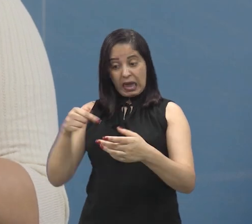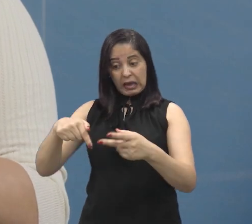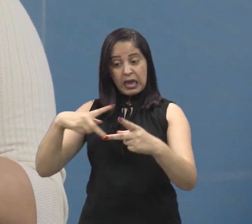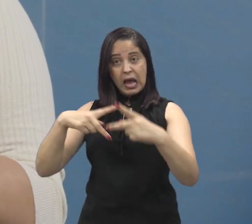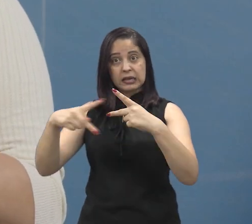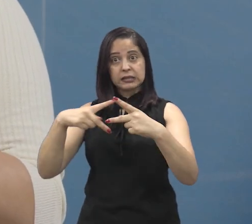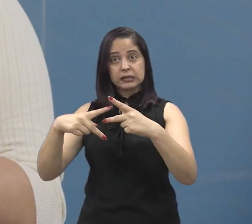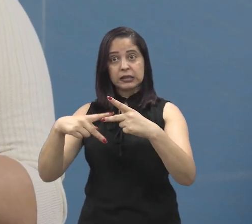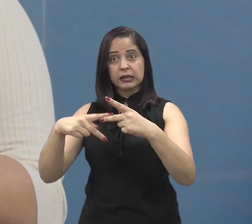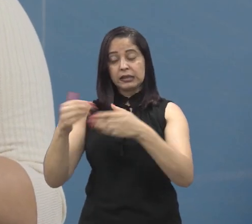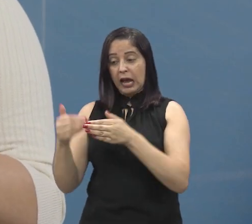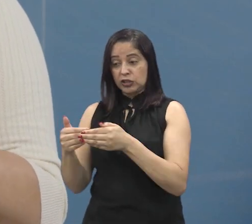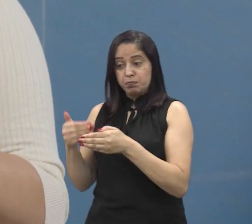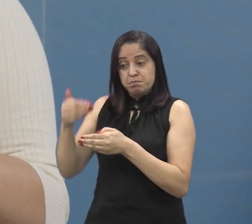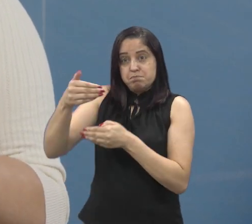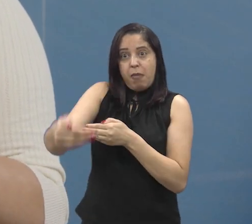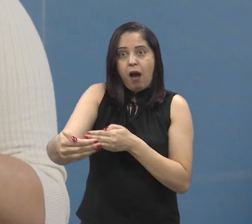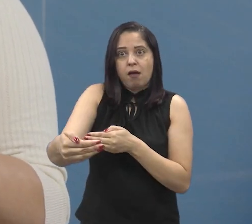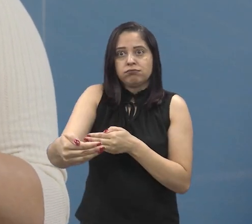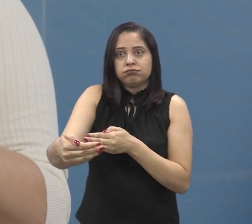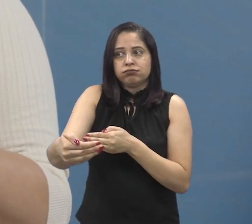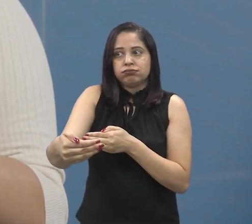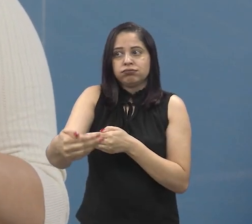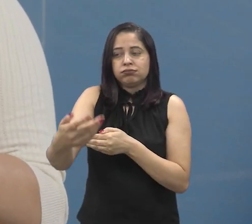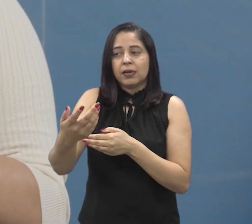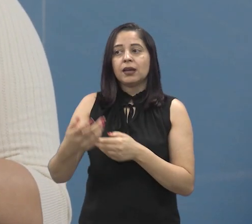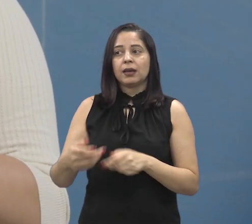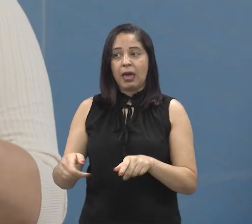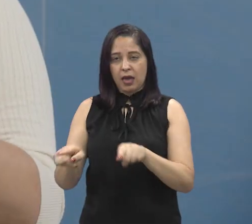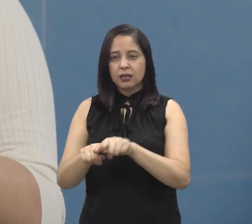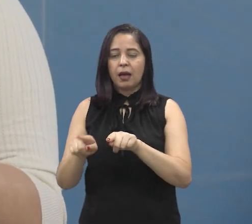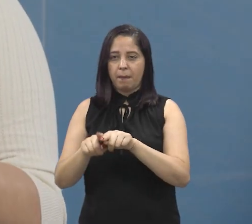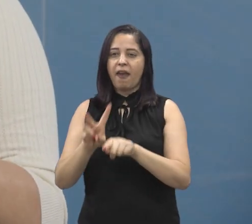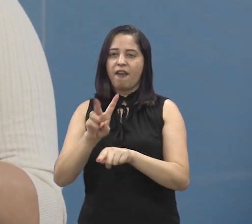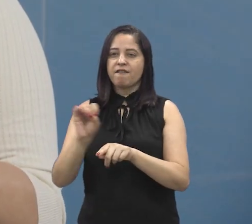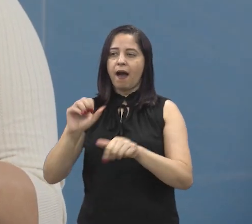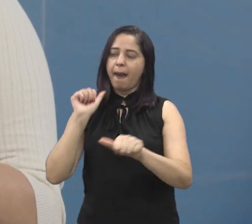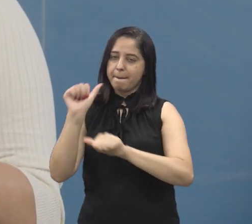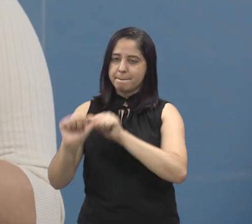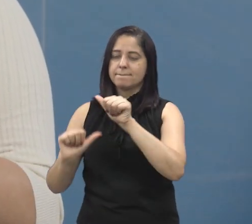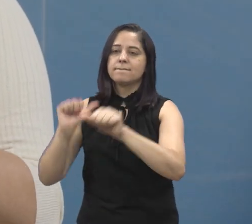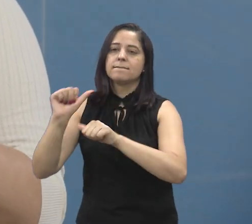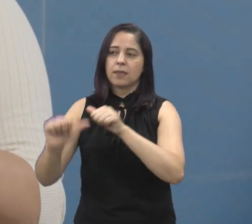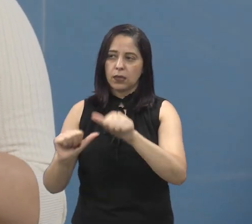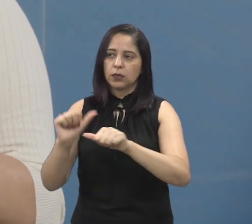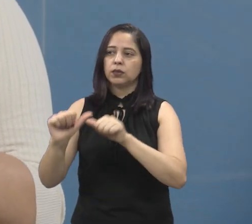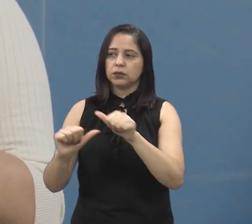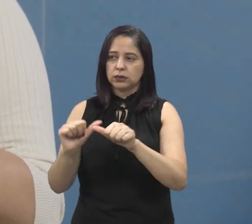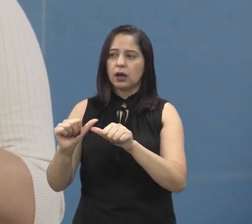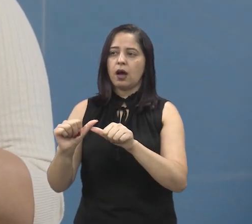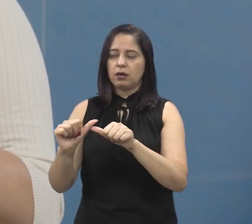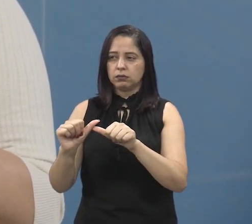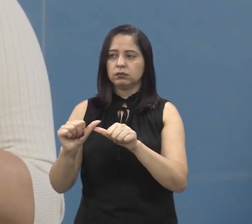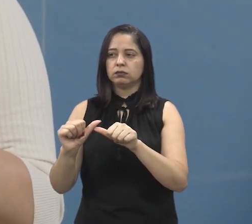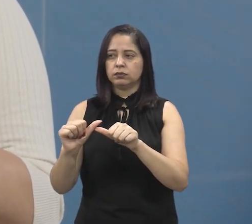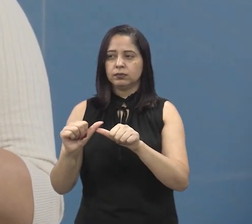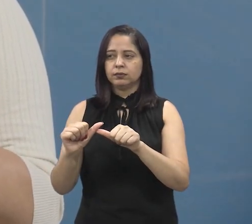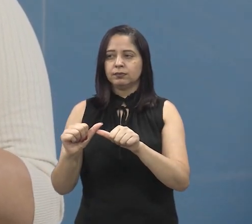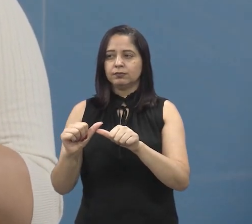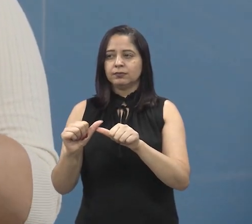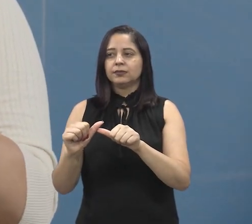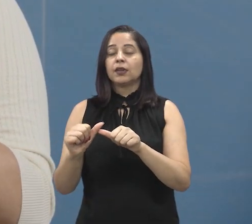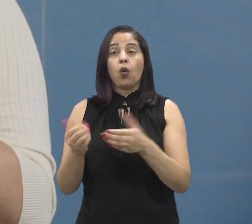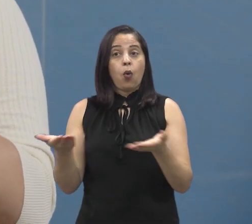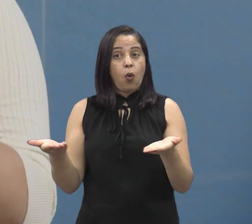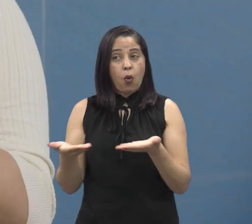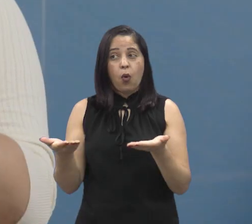hoje receptor, mas a gente também vai se transformar num destino indutor também. A gente vai